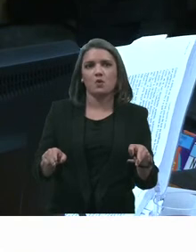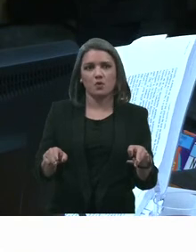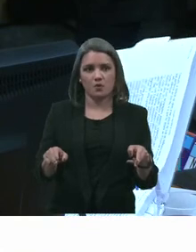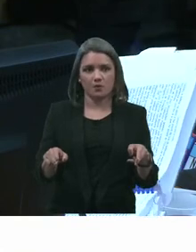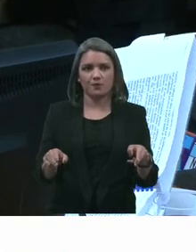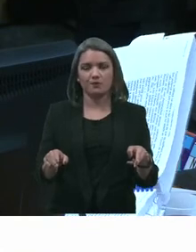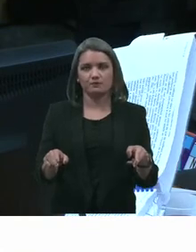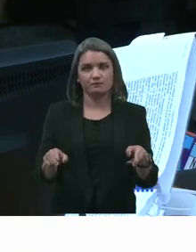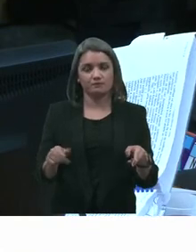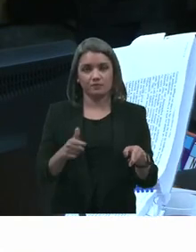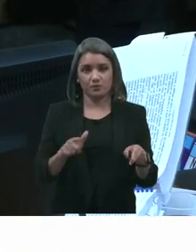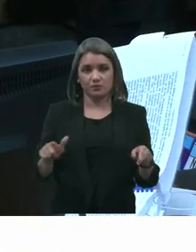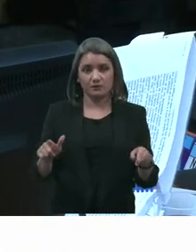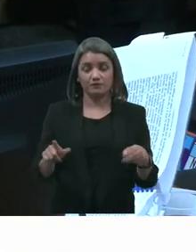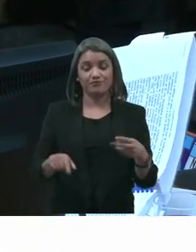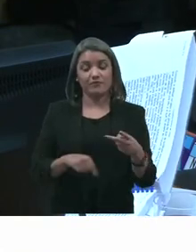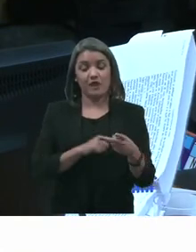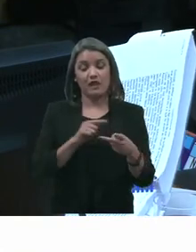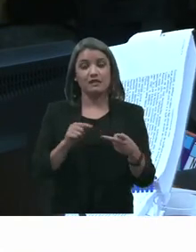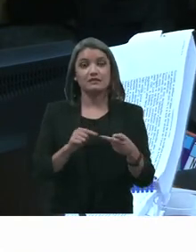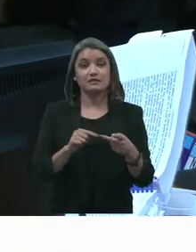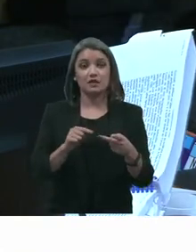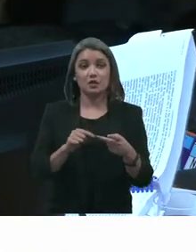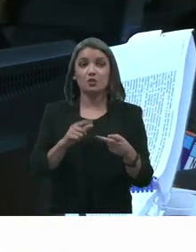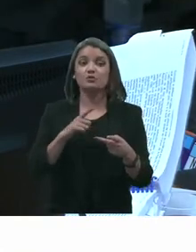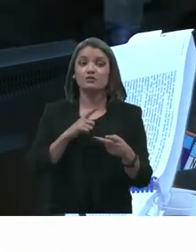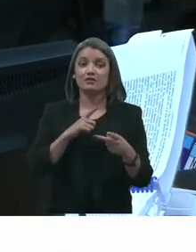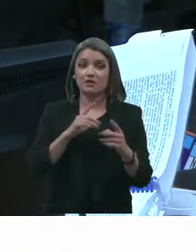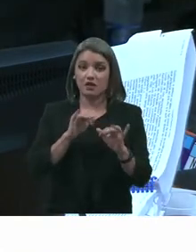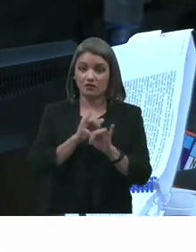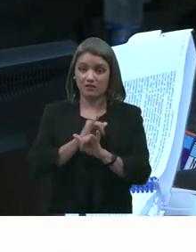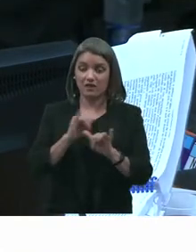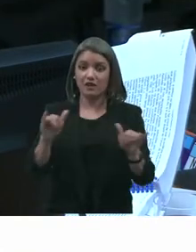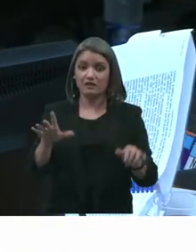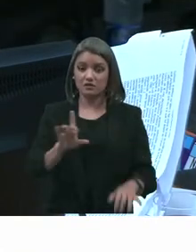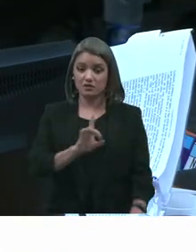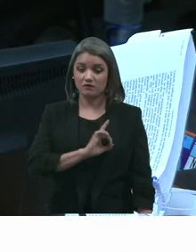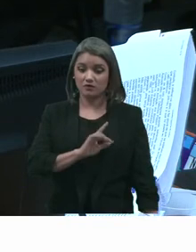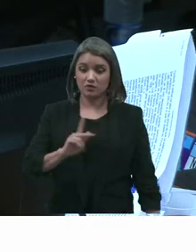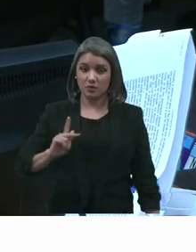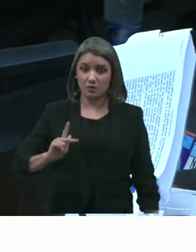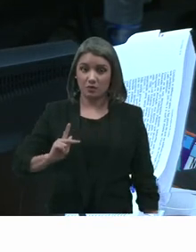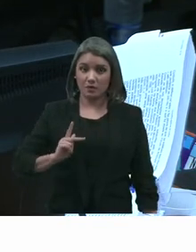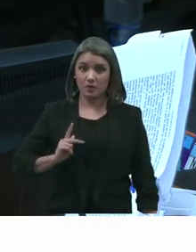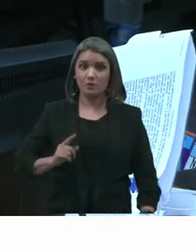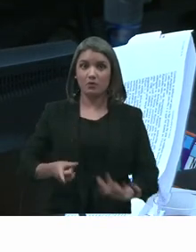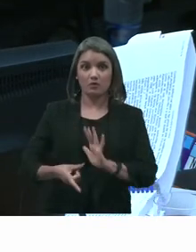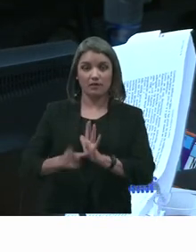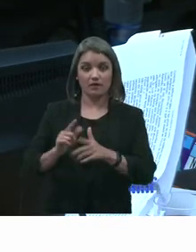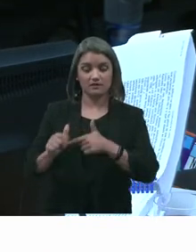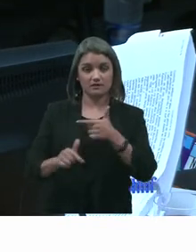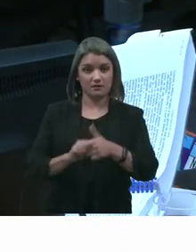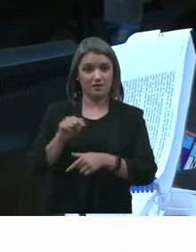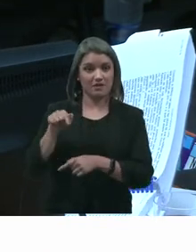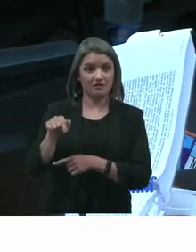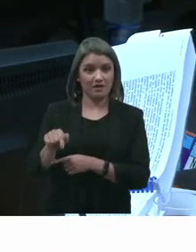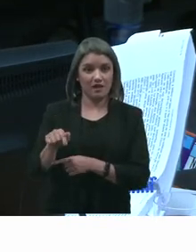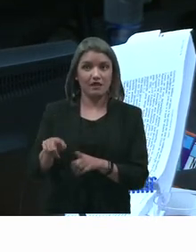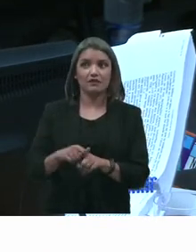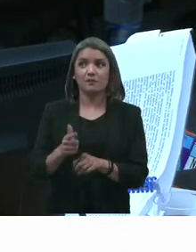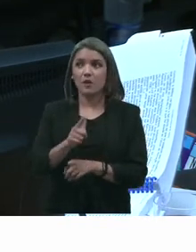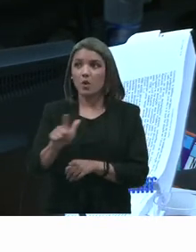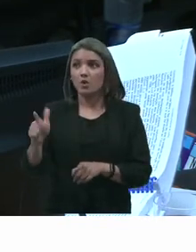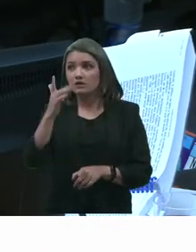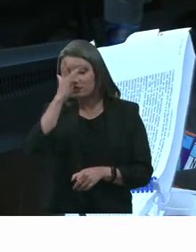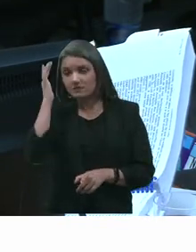estes autos. Segundo, juntou declarações do defensor público lotado à época naquela comarca, bem como de outras